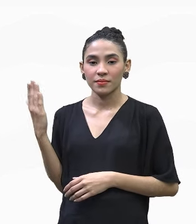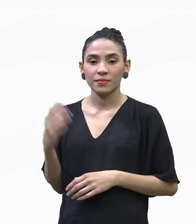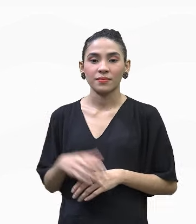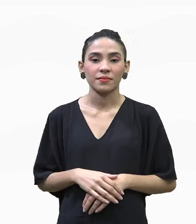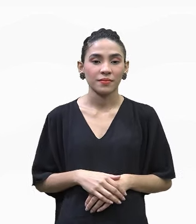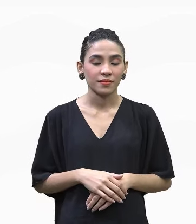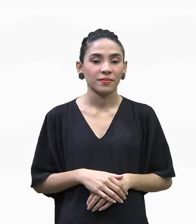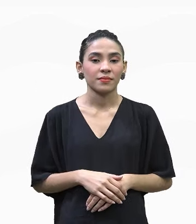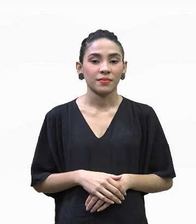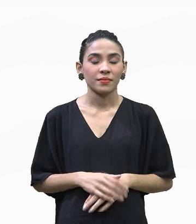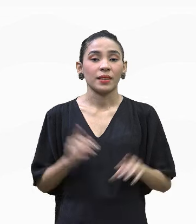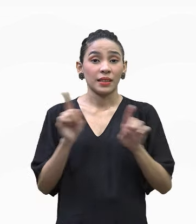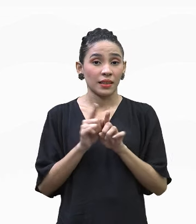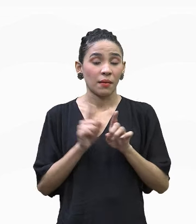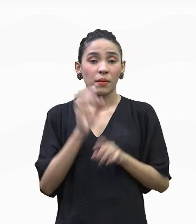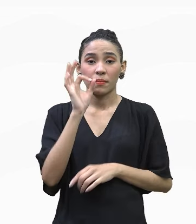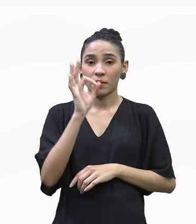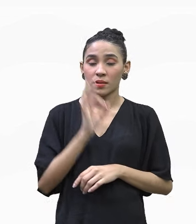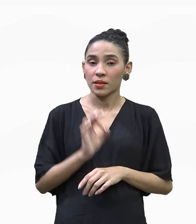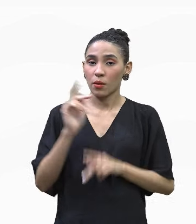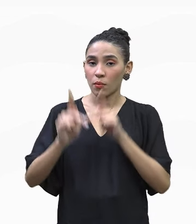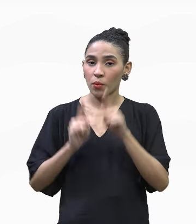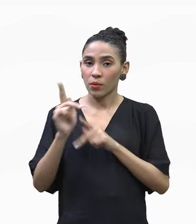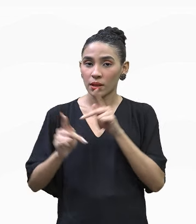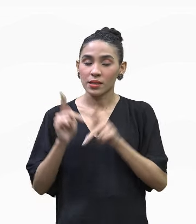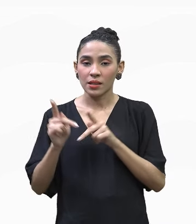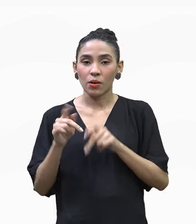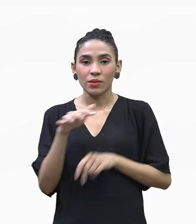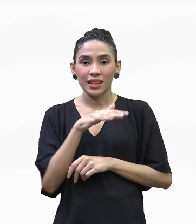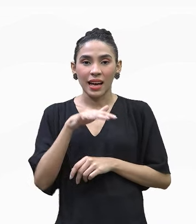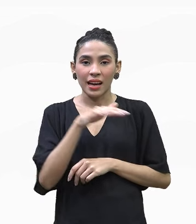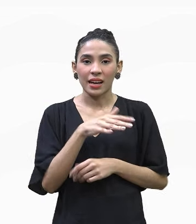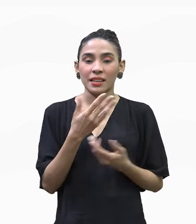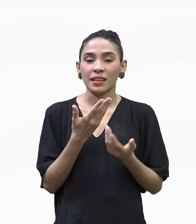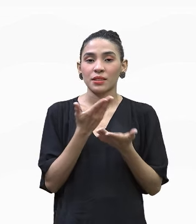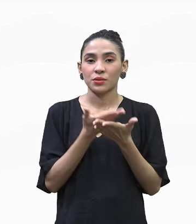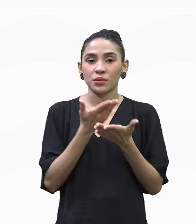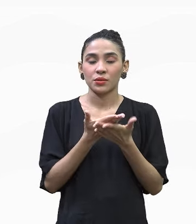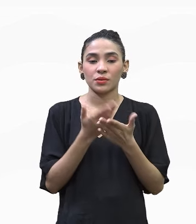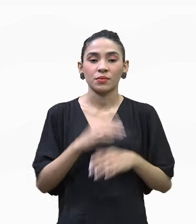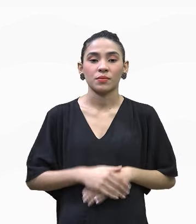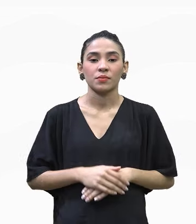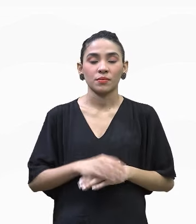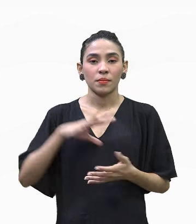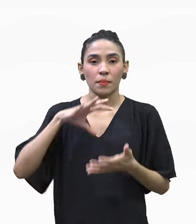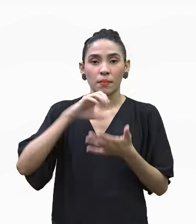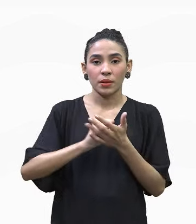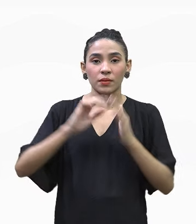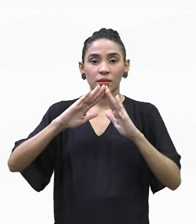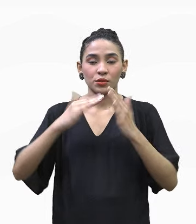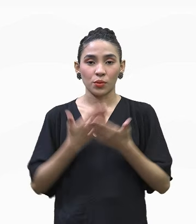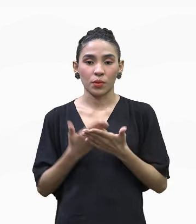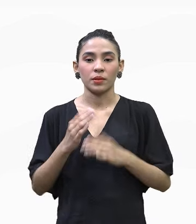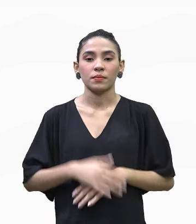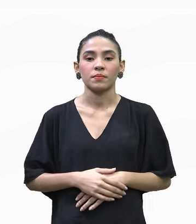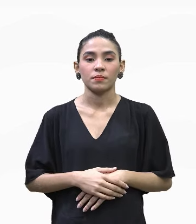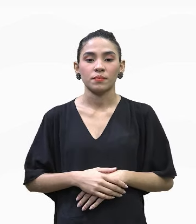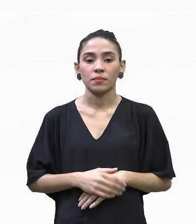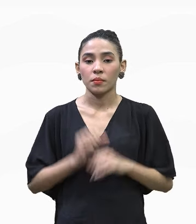escolarização ela é um percentual da população em idade escolar que está matriculada em instituições de ensino pode